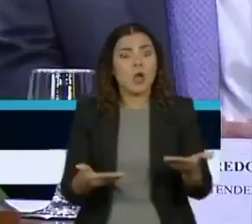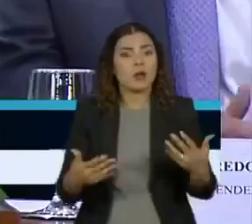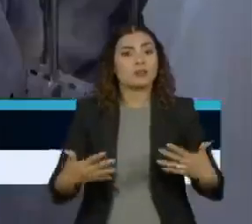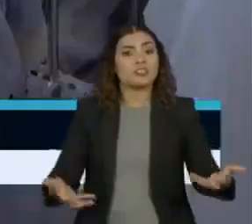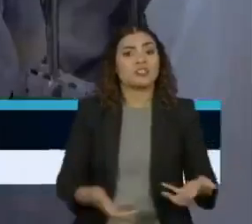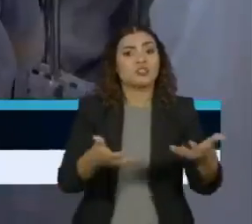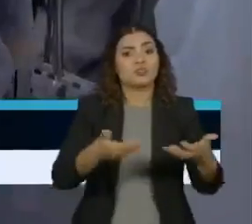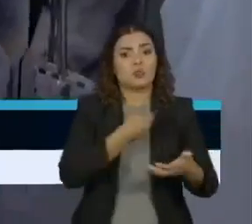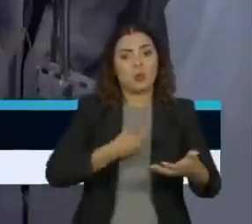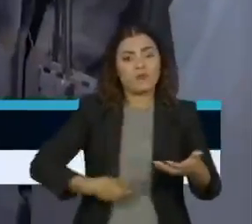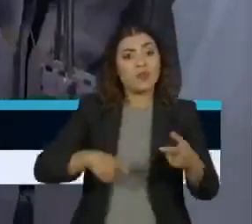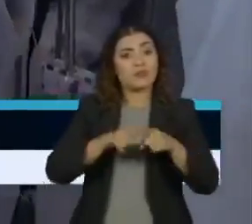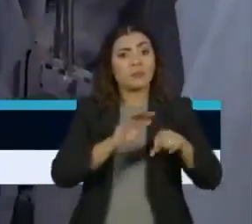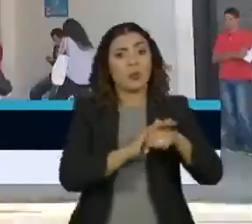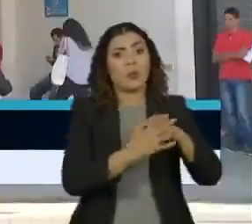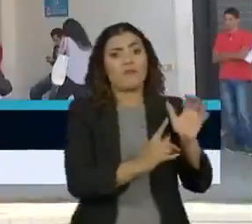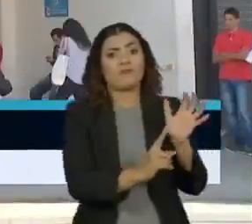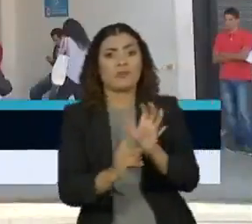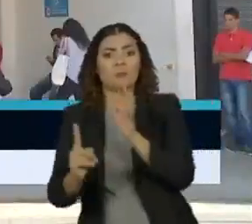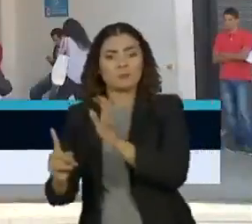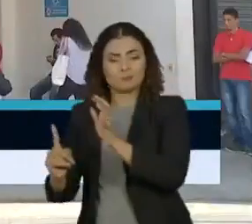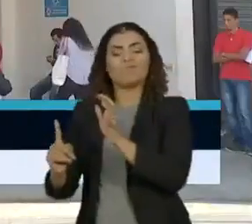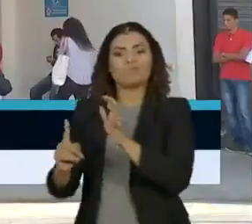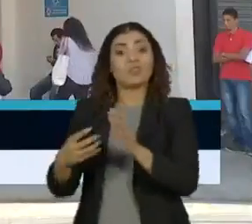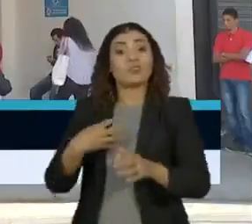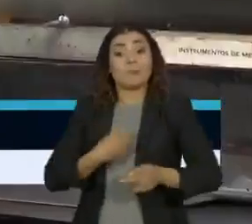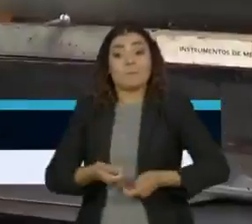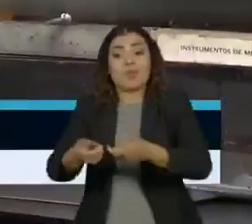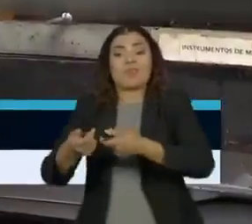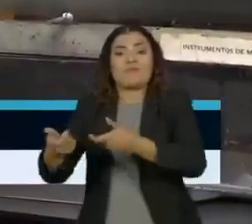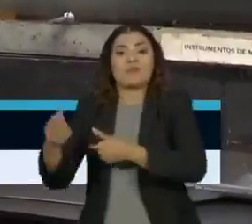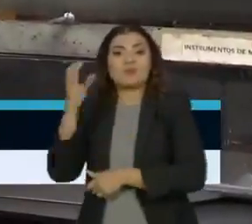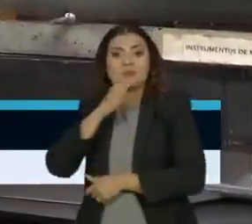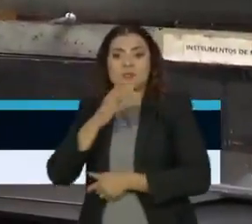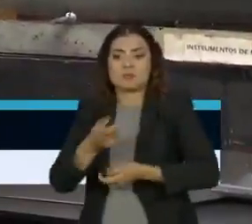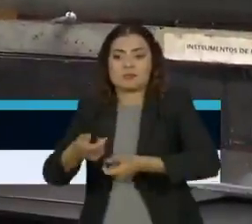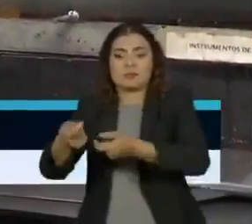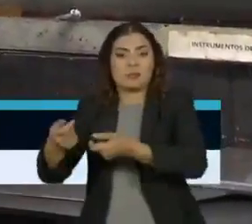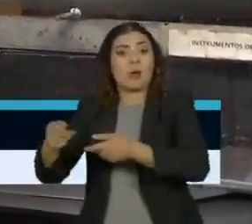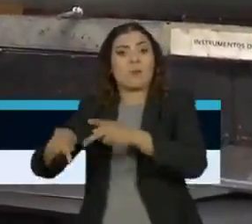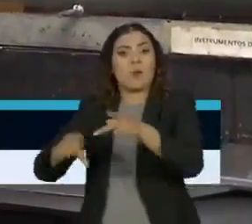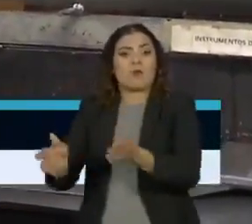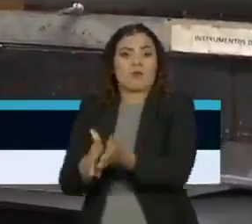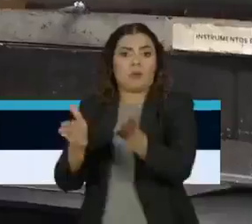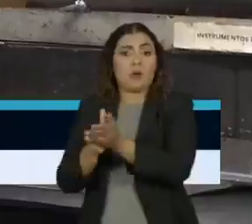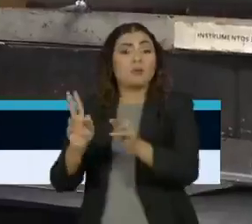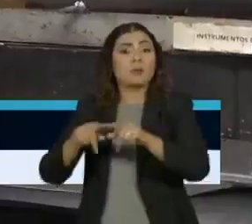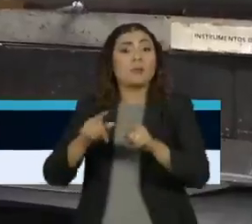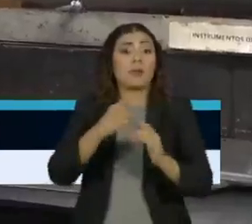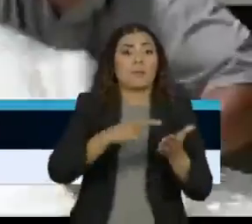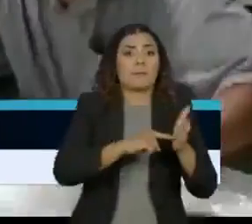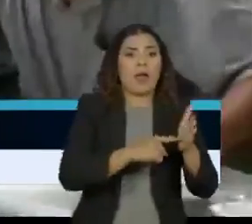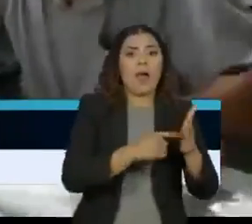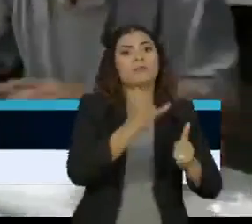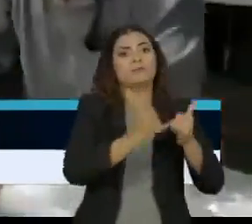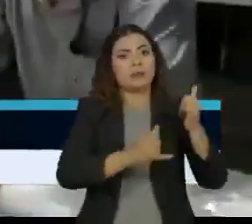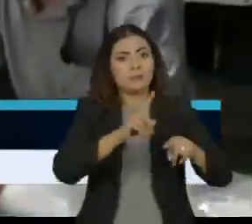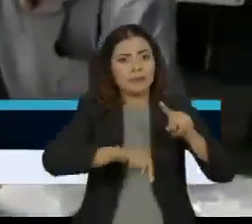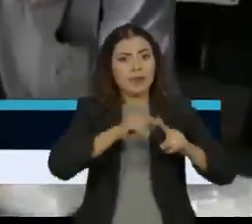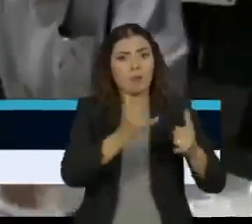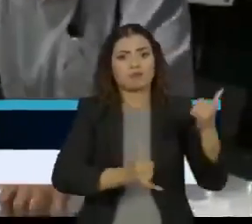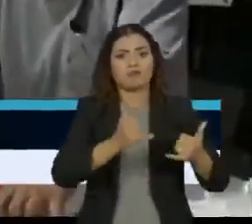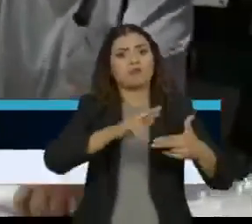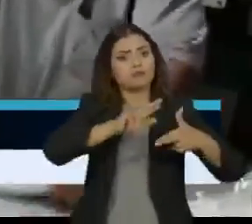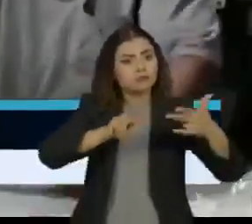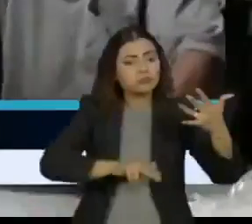estímulos do governo por causa do coronavírus, como o auxílio emergencial e a falta de investimentos em máquinas e equipamentos, que são o